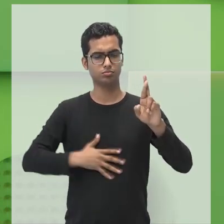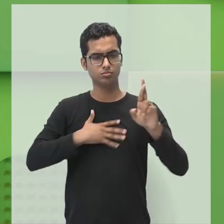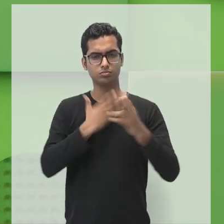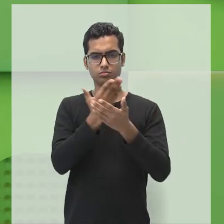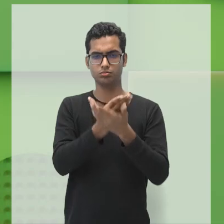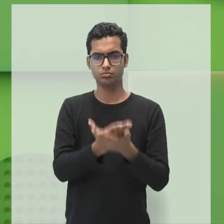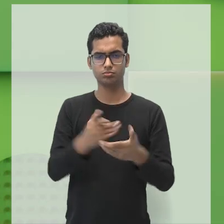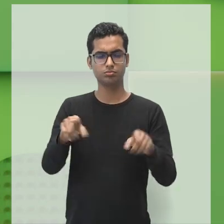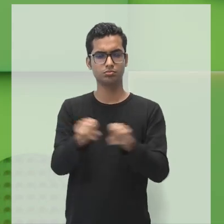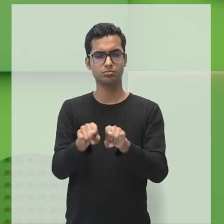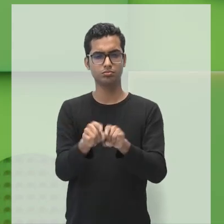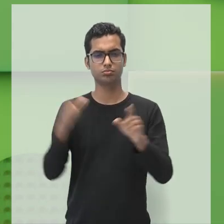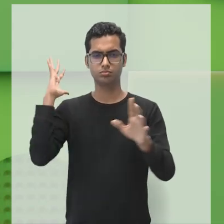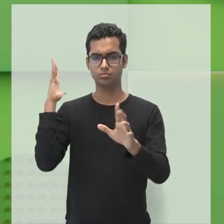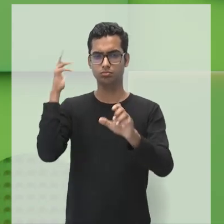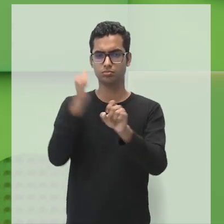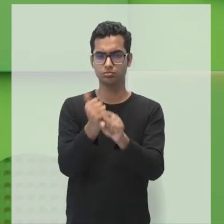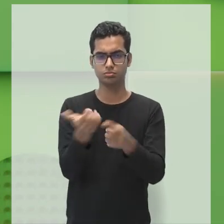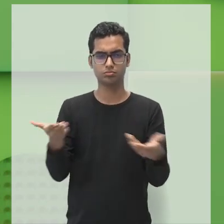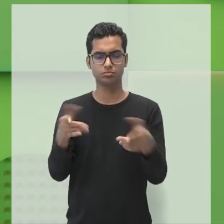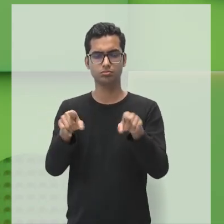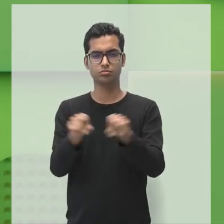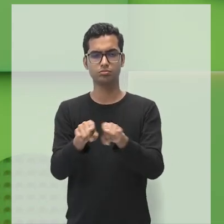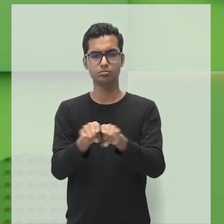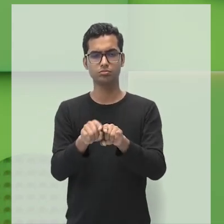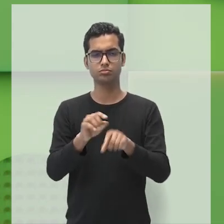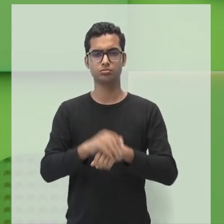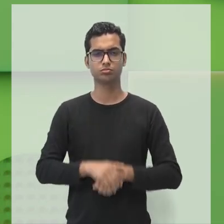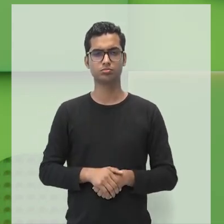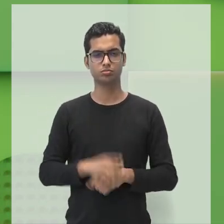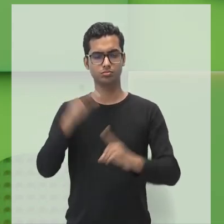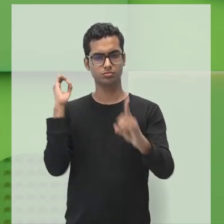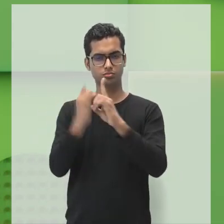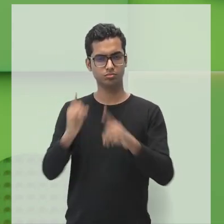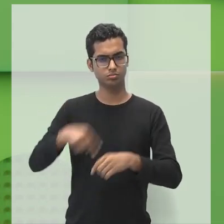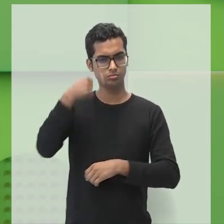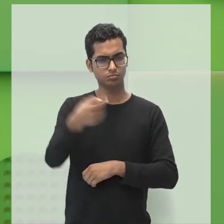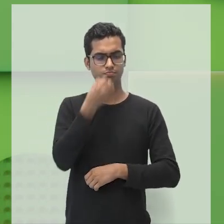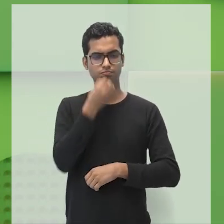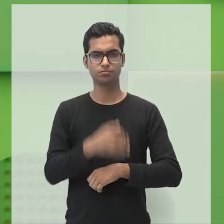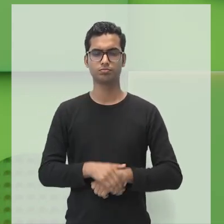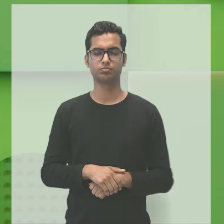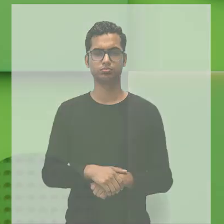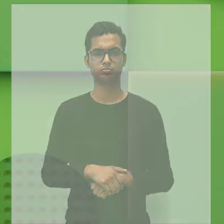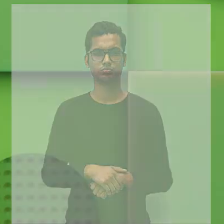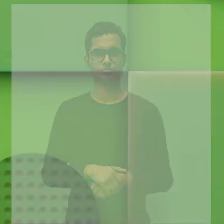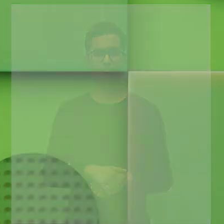você tenha gostado da nossa revisão e até a próxima.